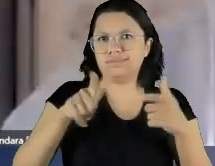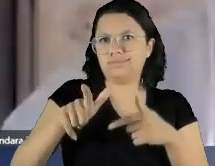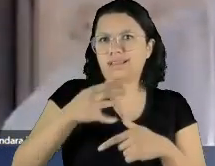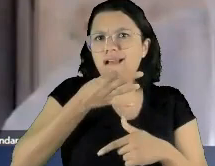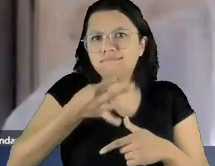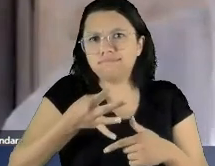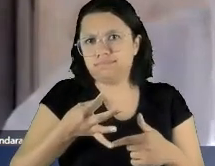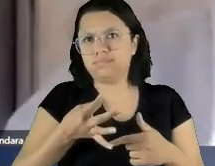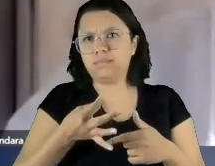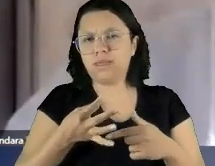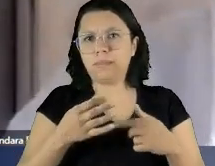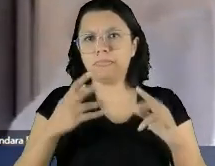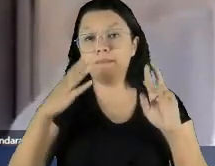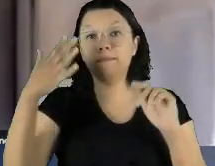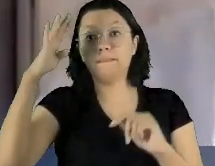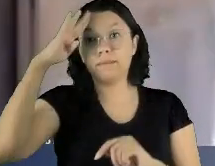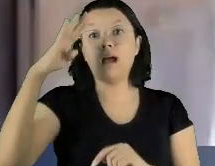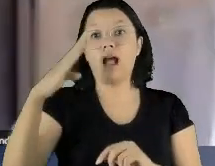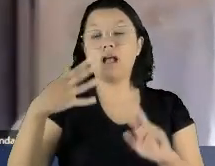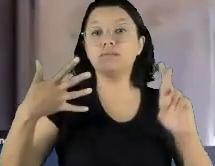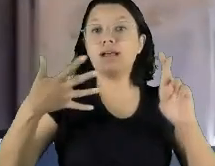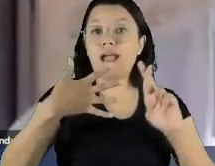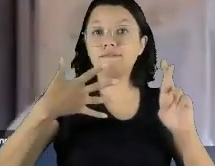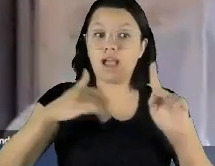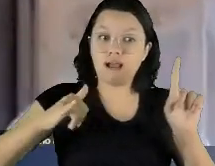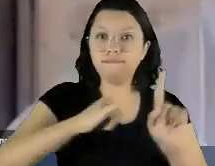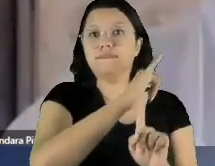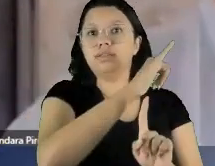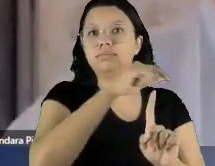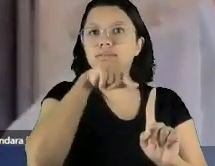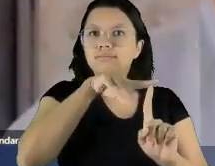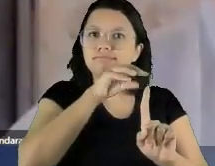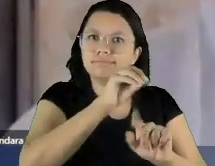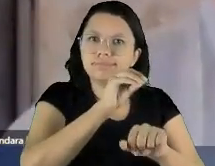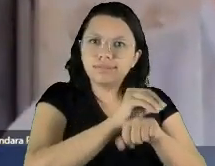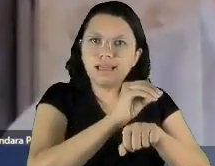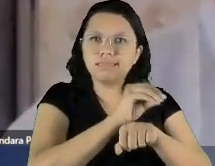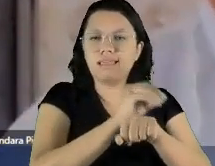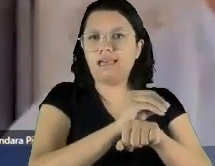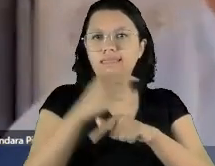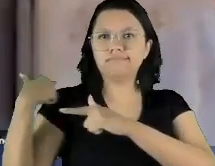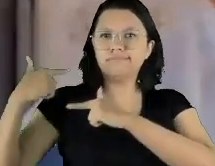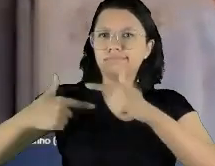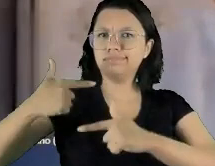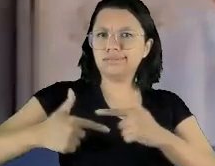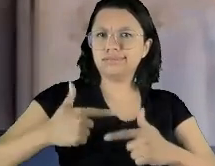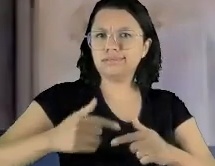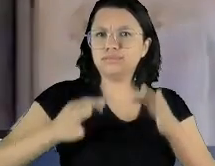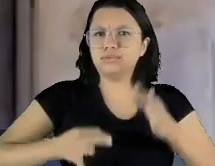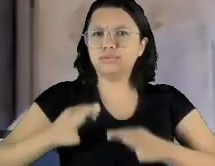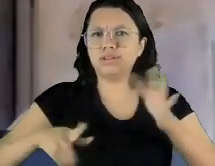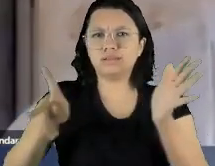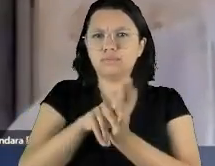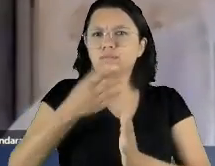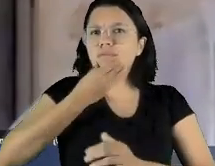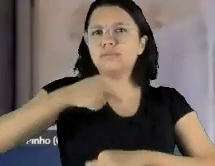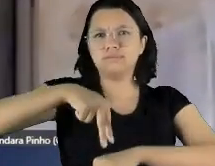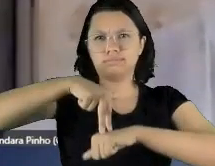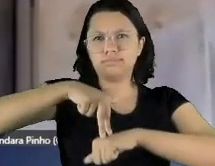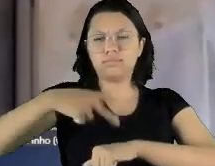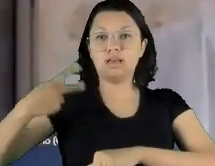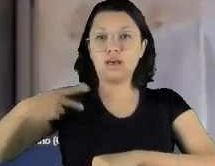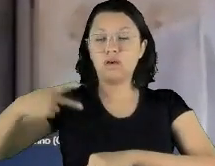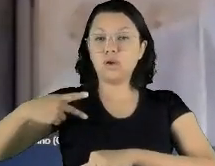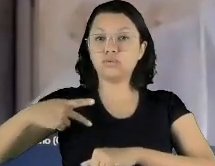às vítimas que serão tratadas por uma tradição jurídica patriarcal. O nosso Código Penal, a nossa